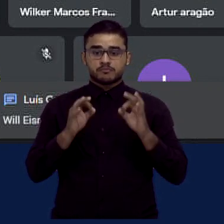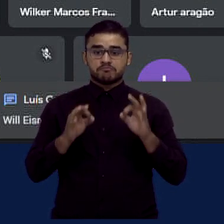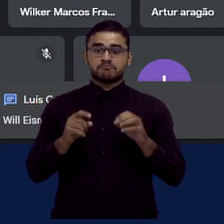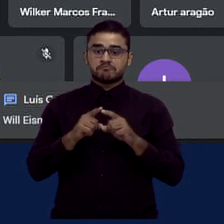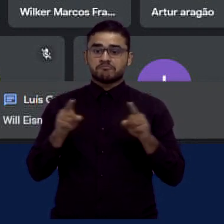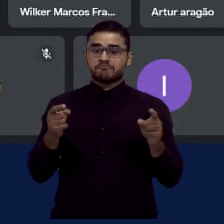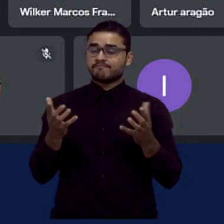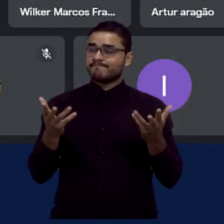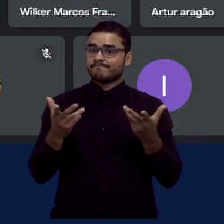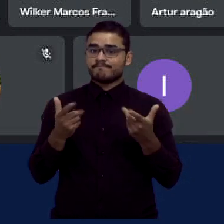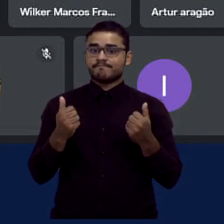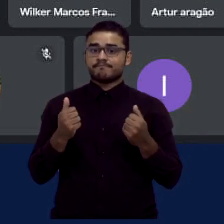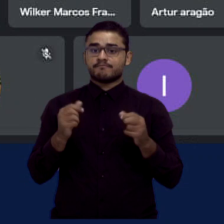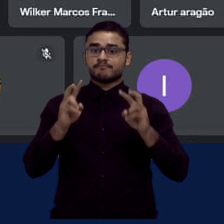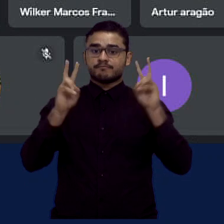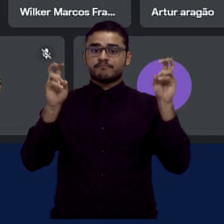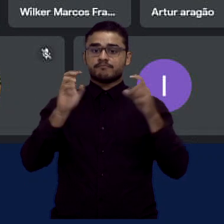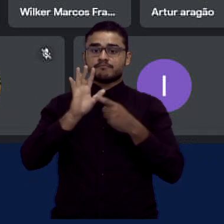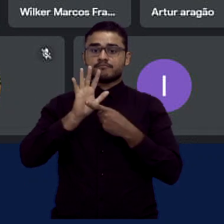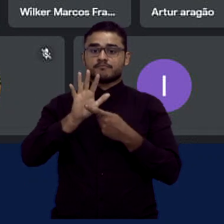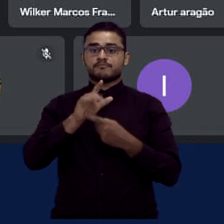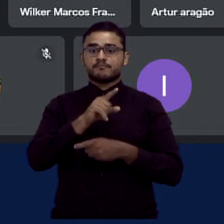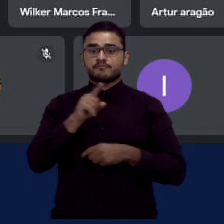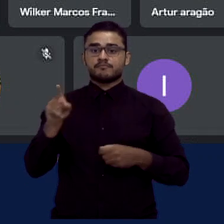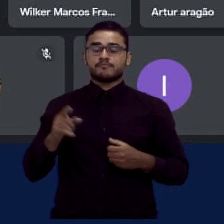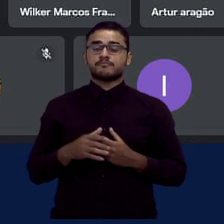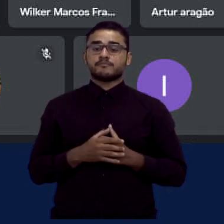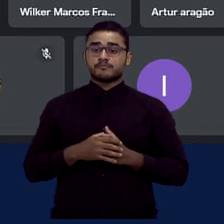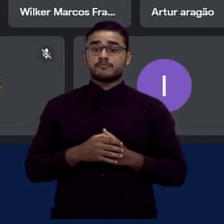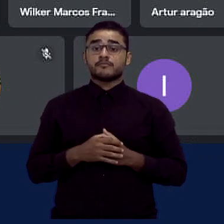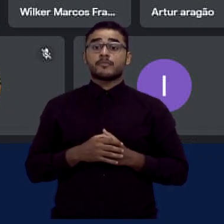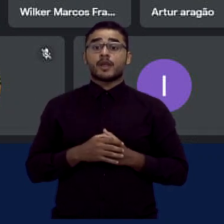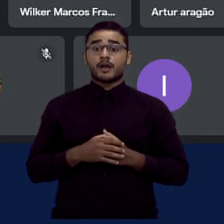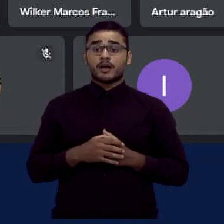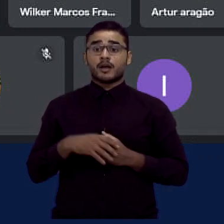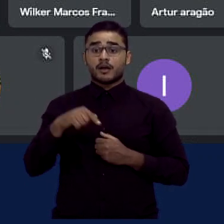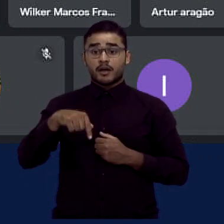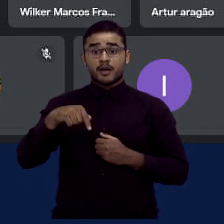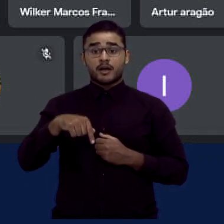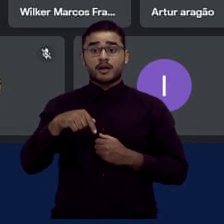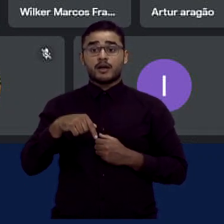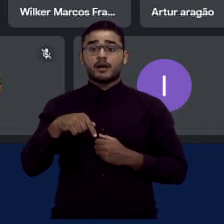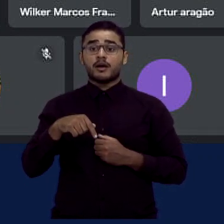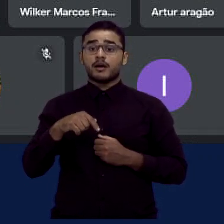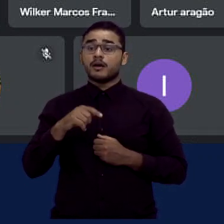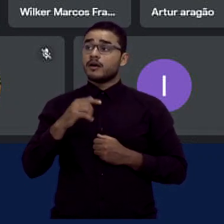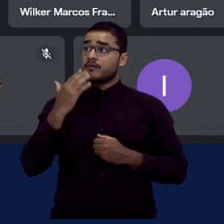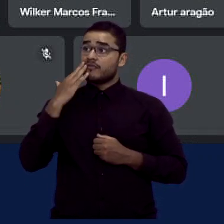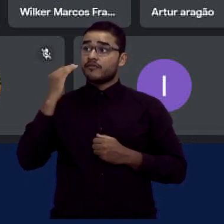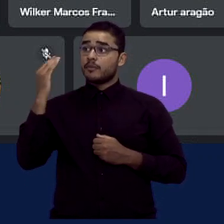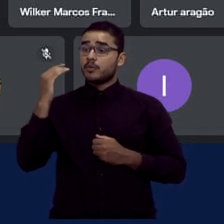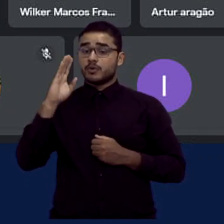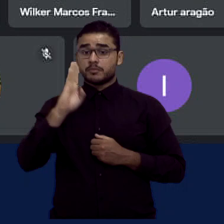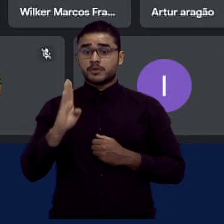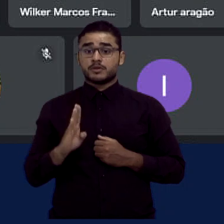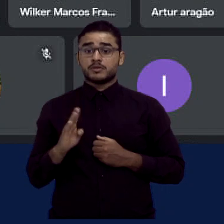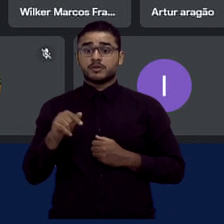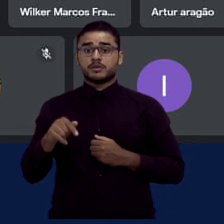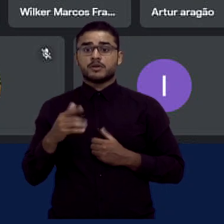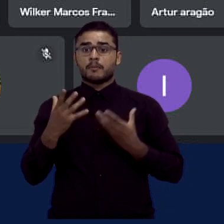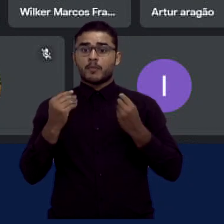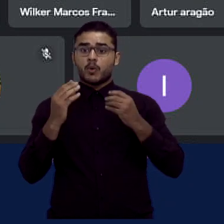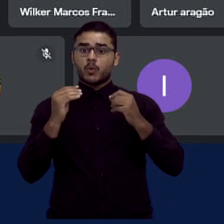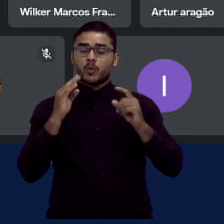mestre. Vivia no Brasil, inclusive era mais conhecido e apreciado no Brasil do que nos Estados Unidos. Muito